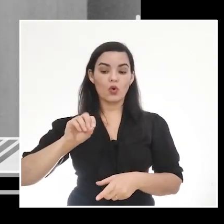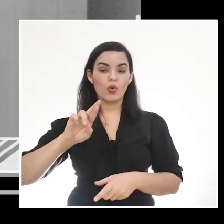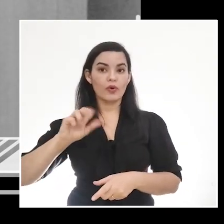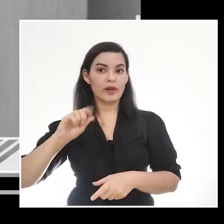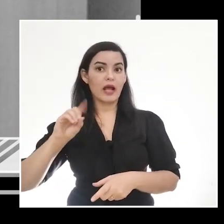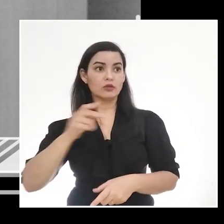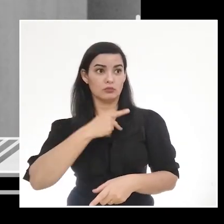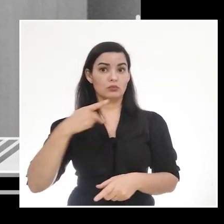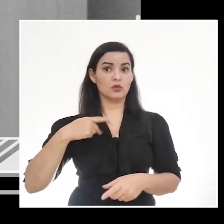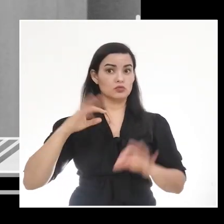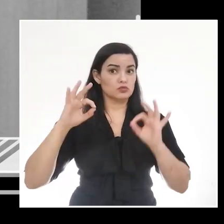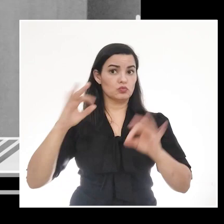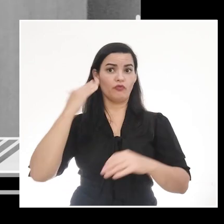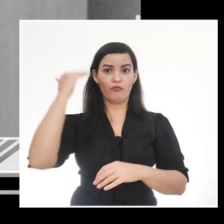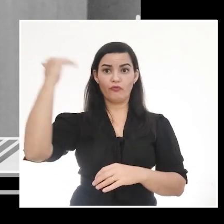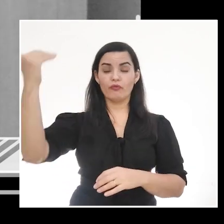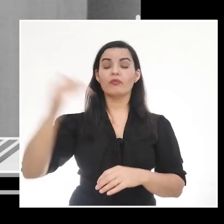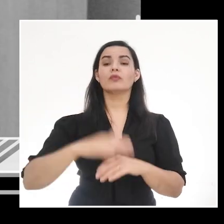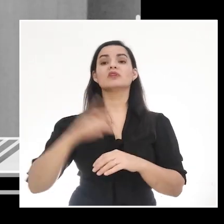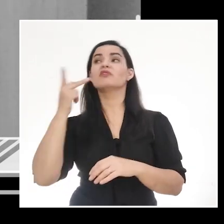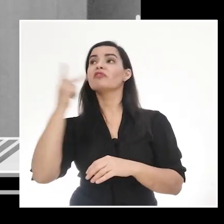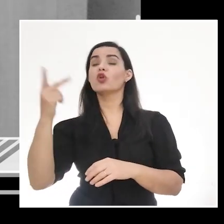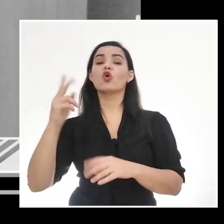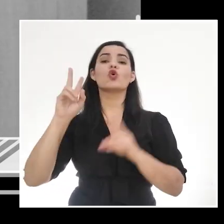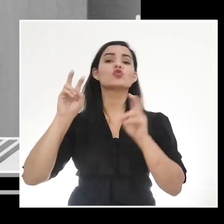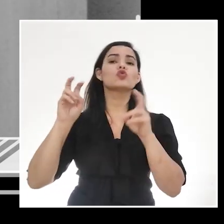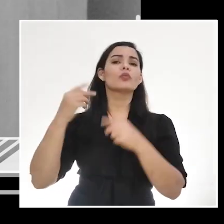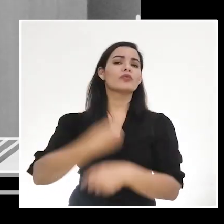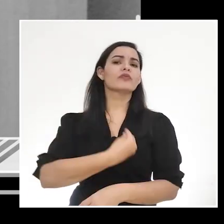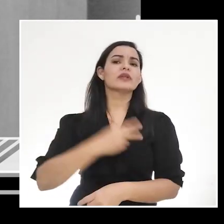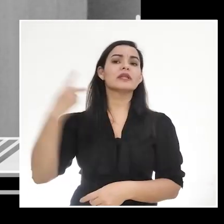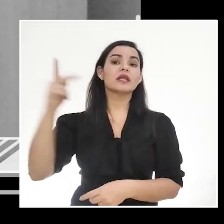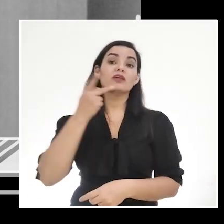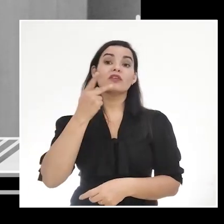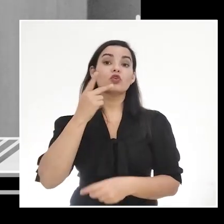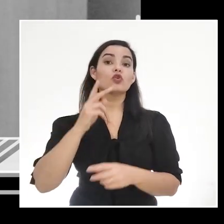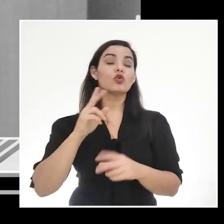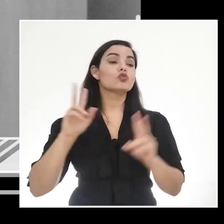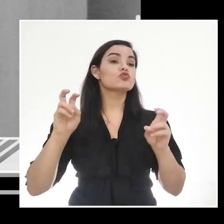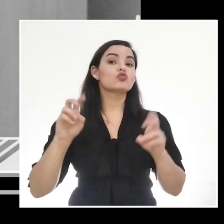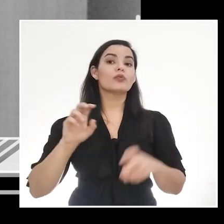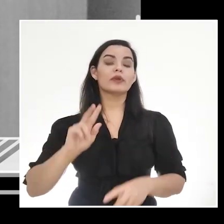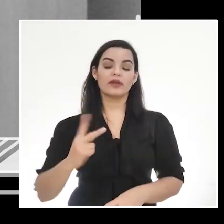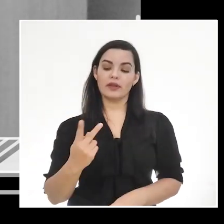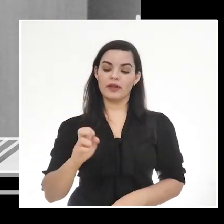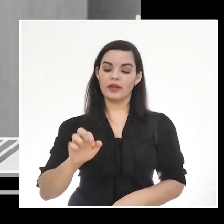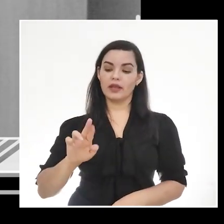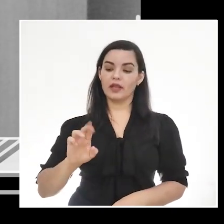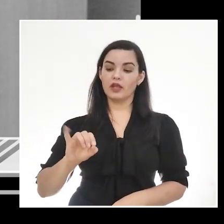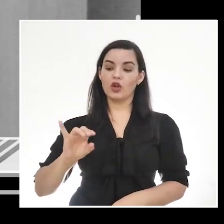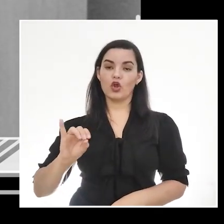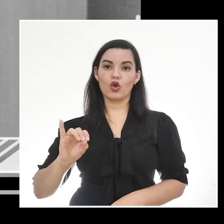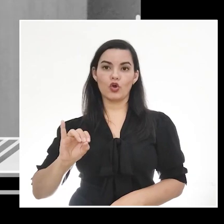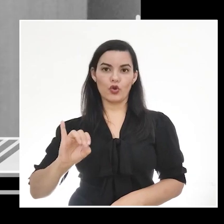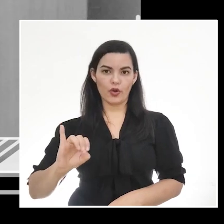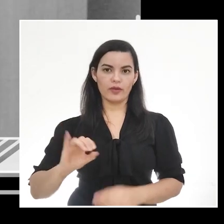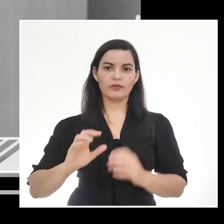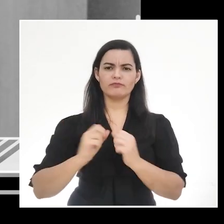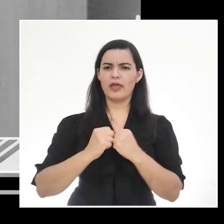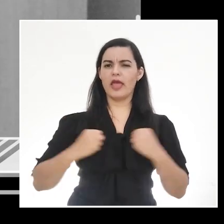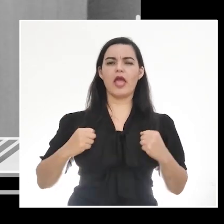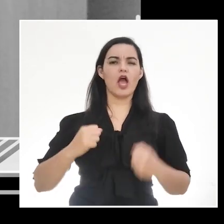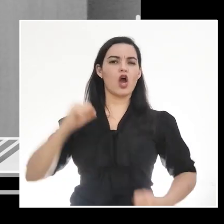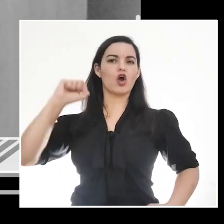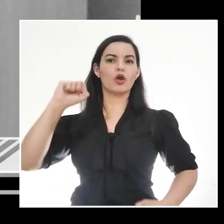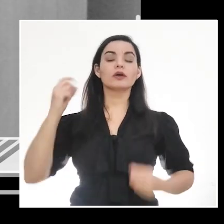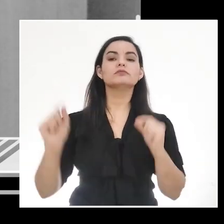de uma grande igreja em Denver, no Colorado, e ele contou a história da vida dele, ele falando sobre os heróis, que todos nós temos